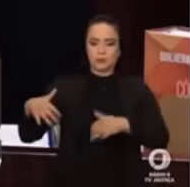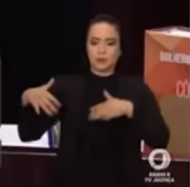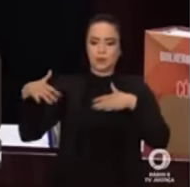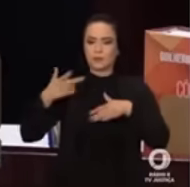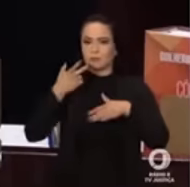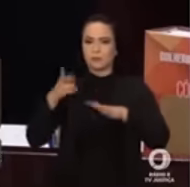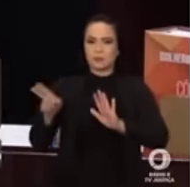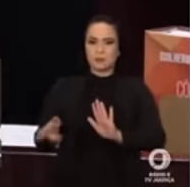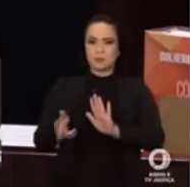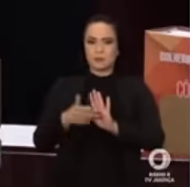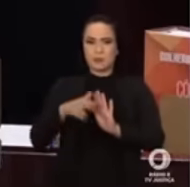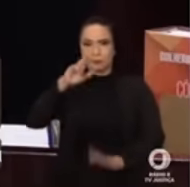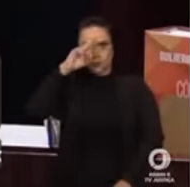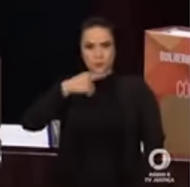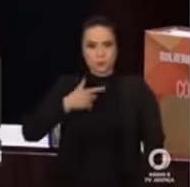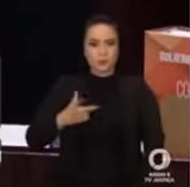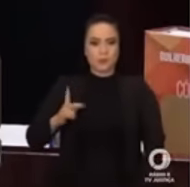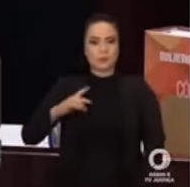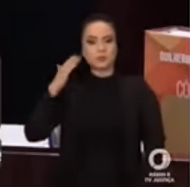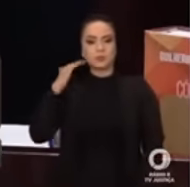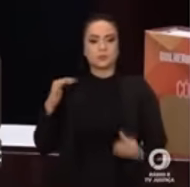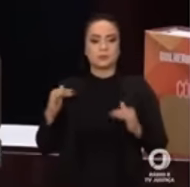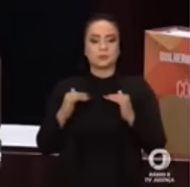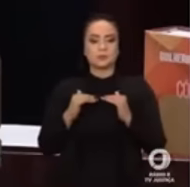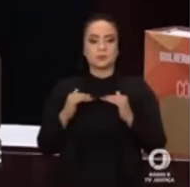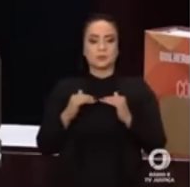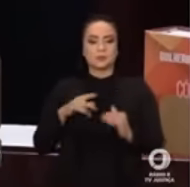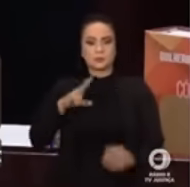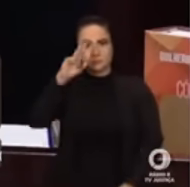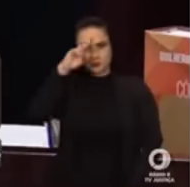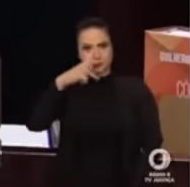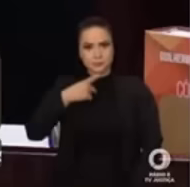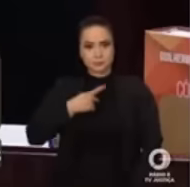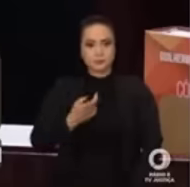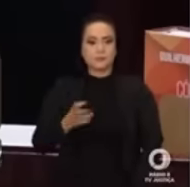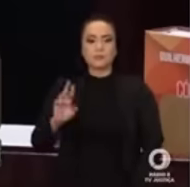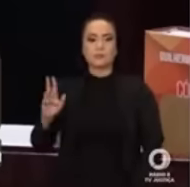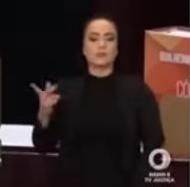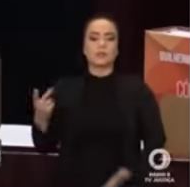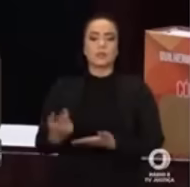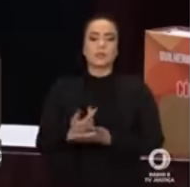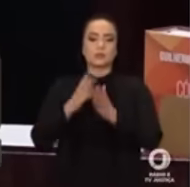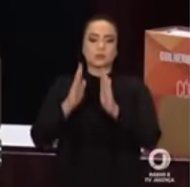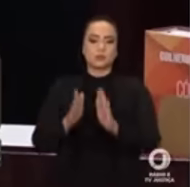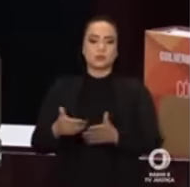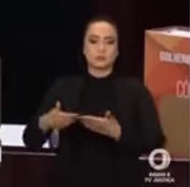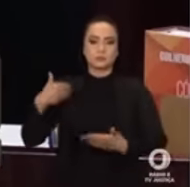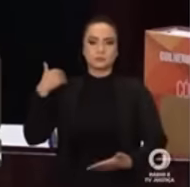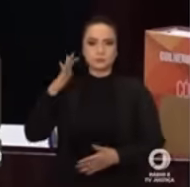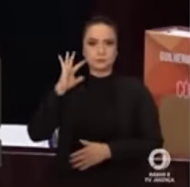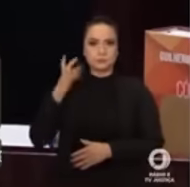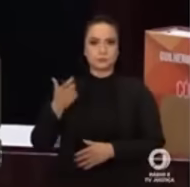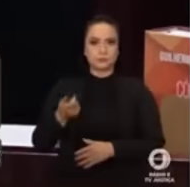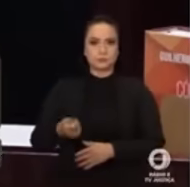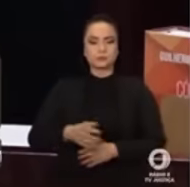reafirmar a posição pessoal, o entendimento, a compreensão pessoal. Não é o caso, este caso já foi decidido.